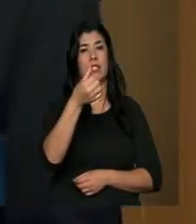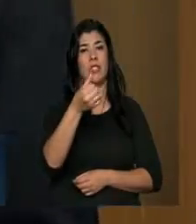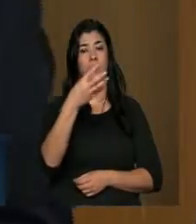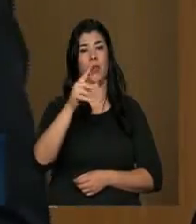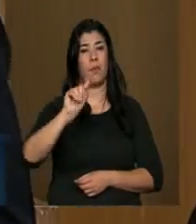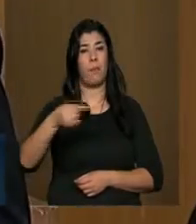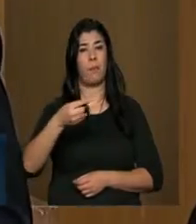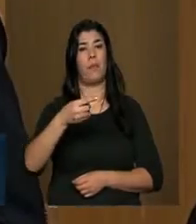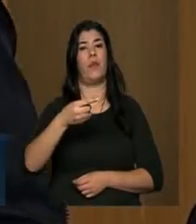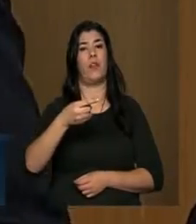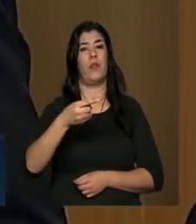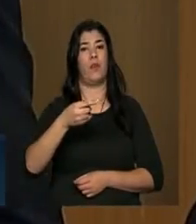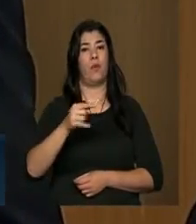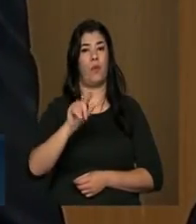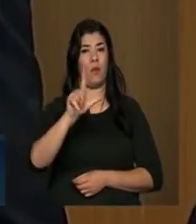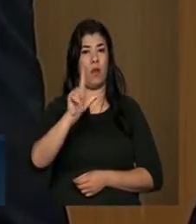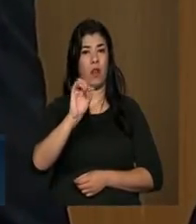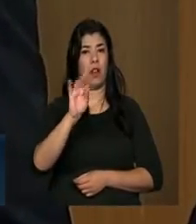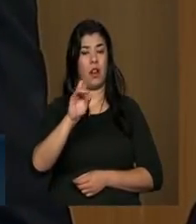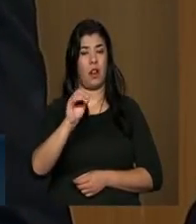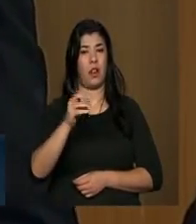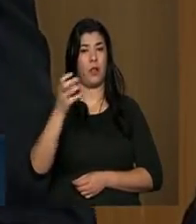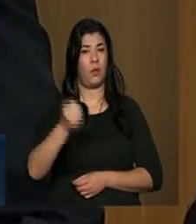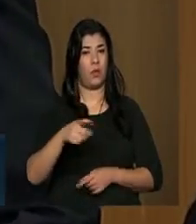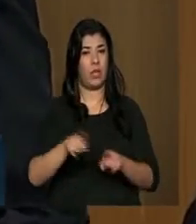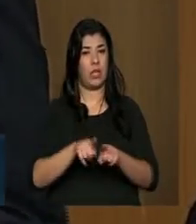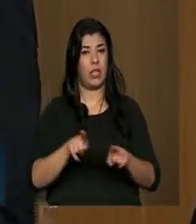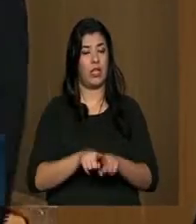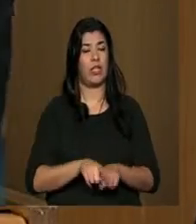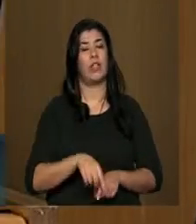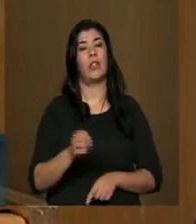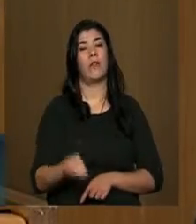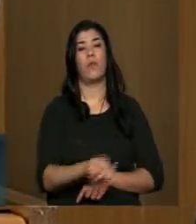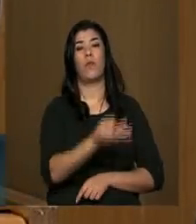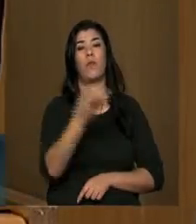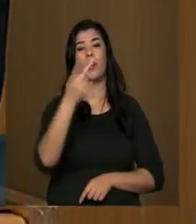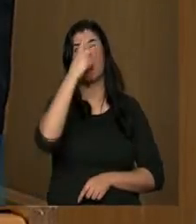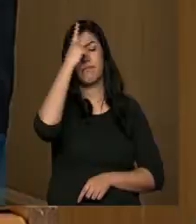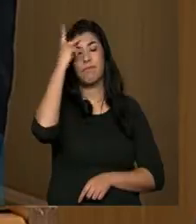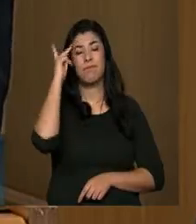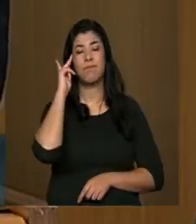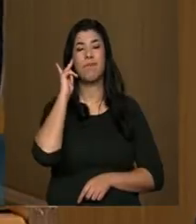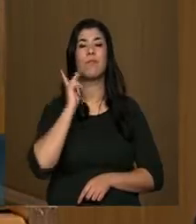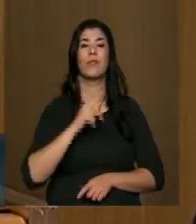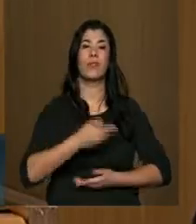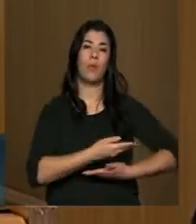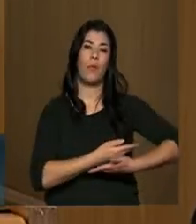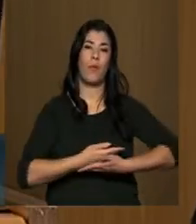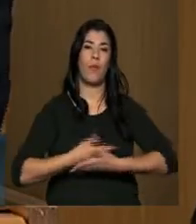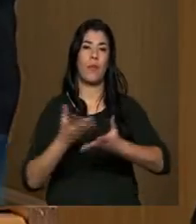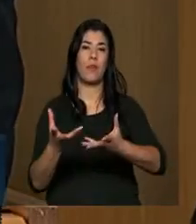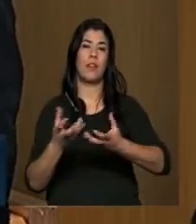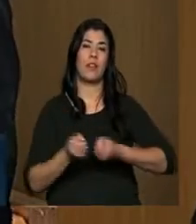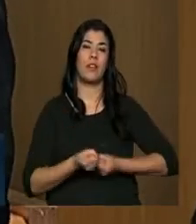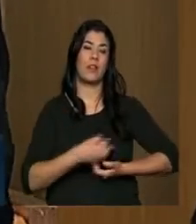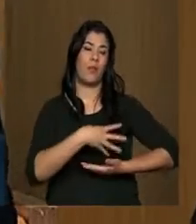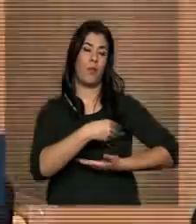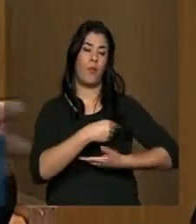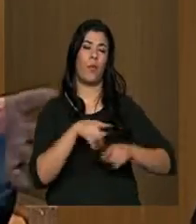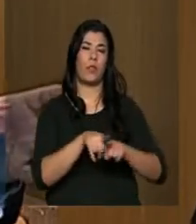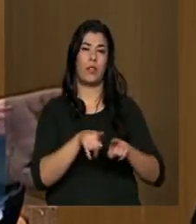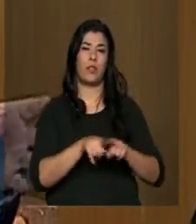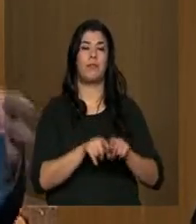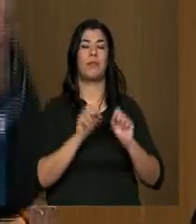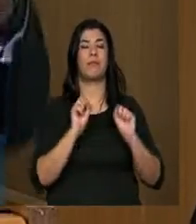178 mil recém-nascidos beneficiados. Então, apesar desses números grandiosos, isso corresponde, em termos